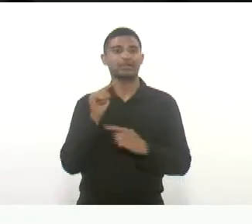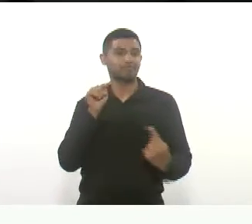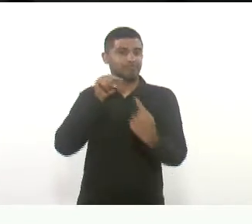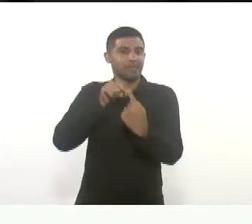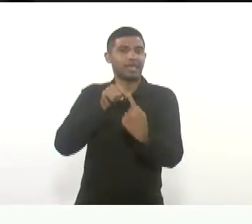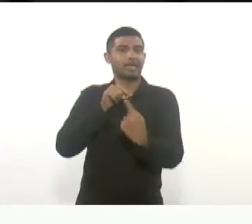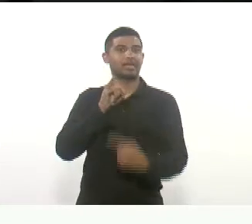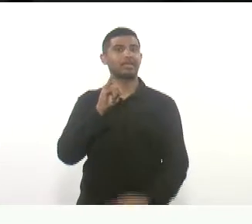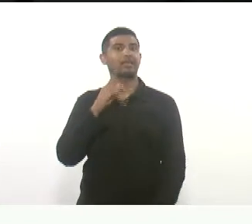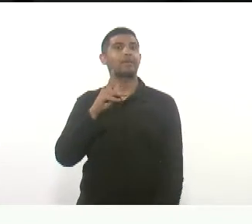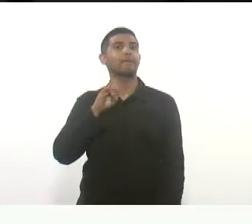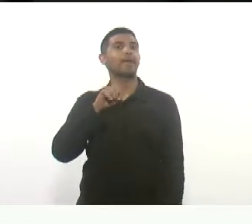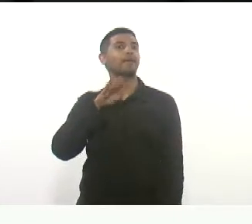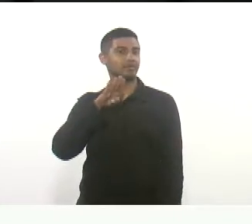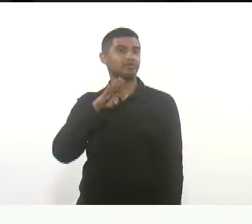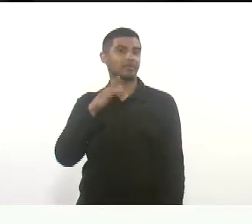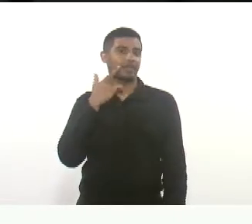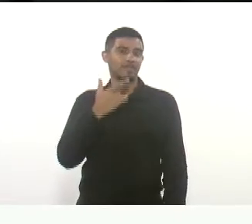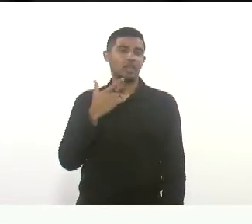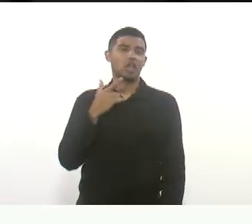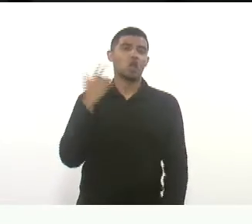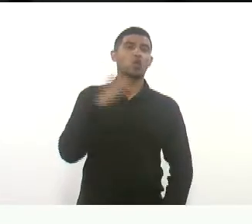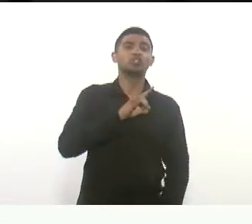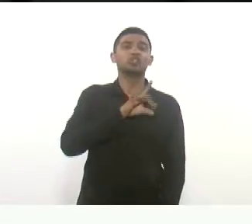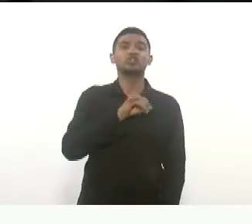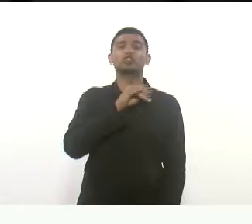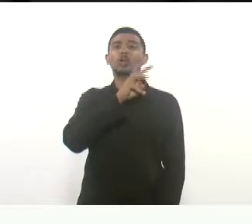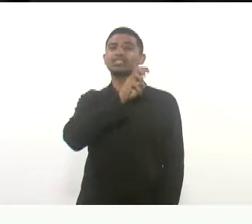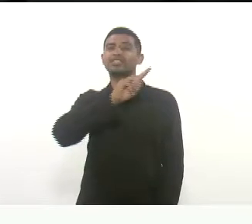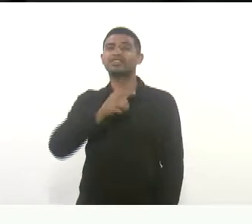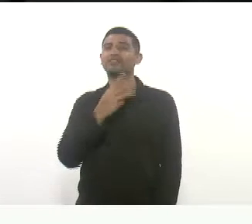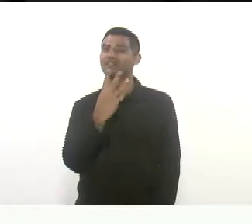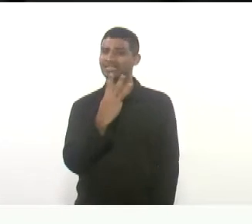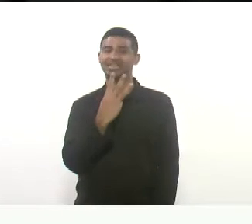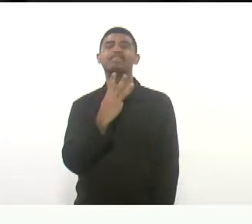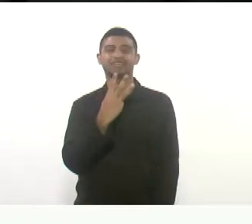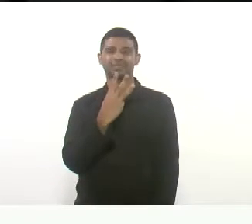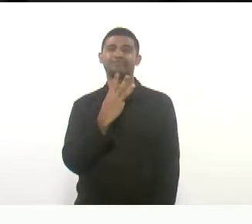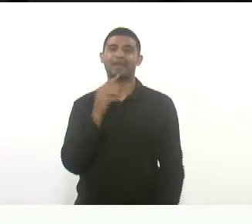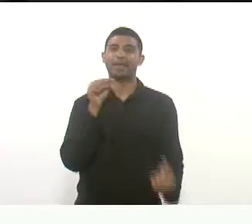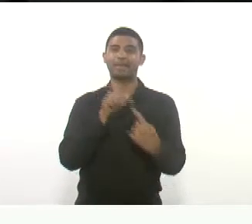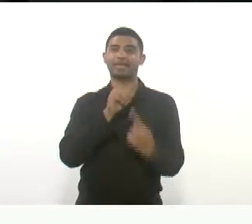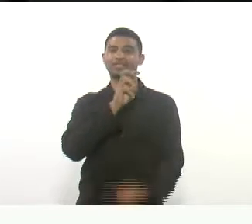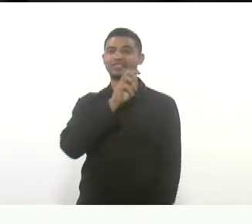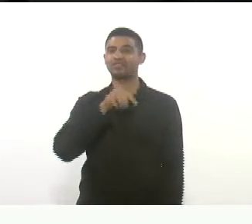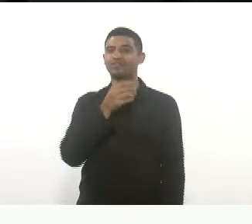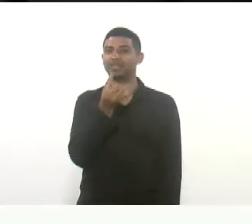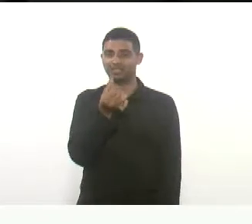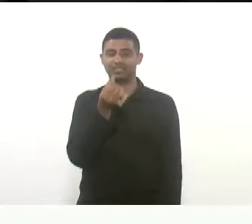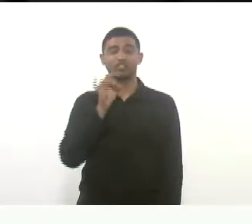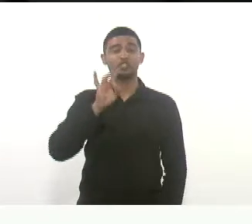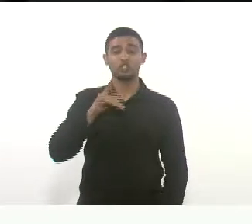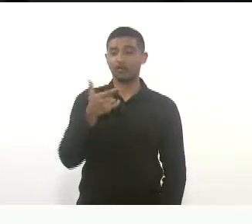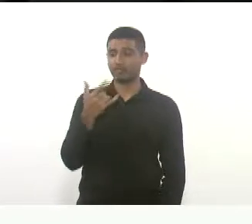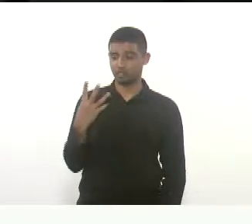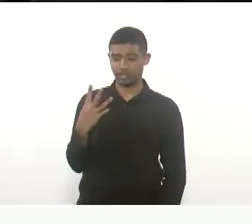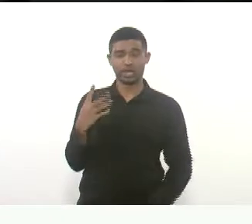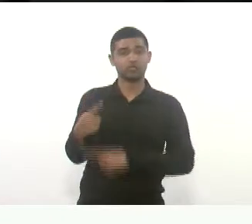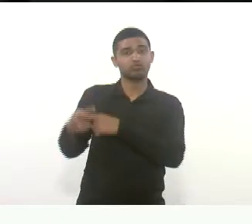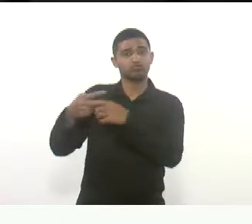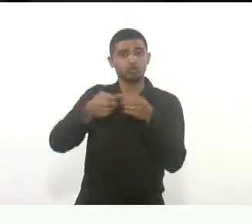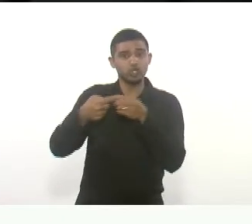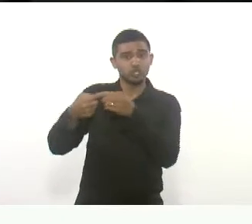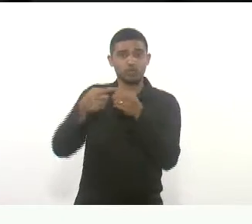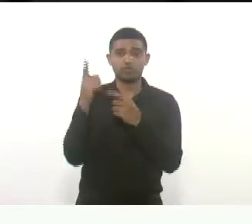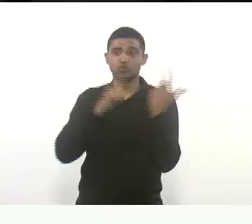em 2017, ficou com 5,3, a meta era 5,6. Somente 23 dos seus 92 municípios alcançaram